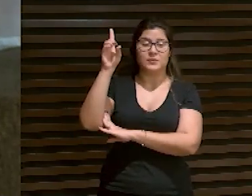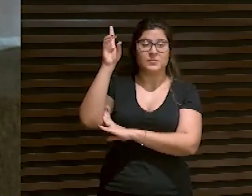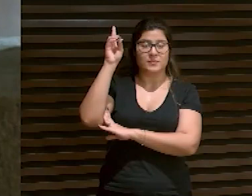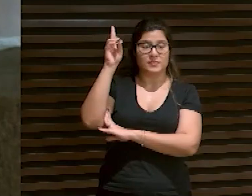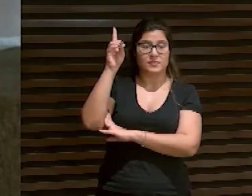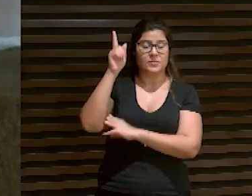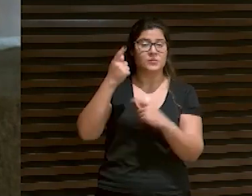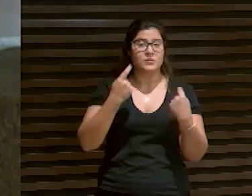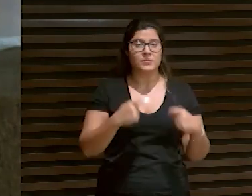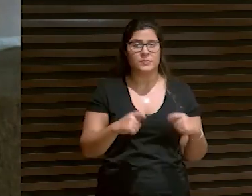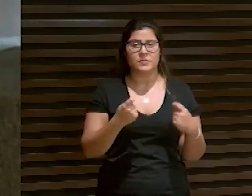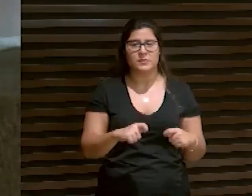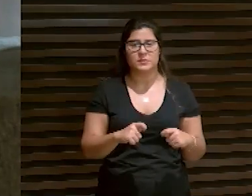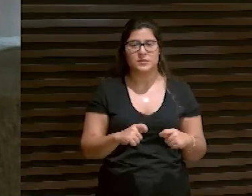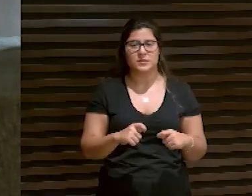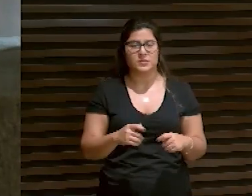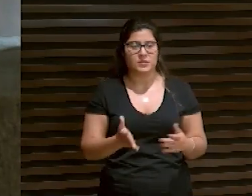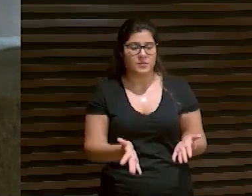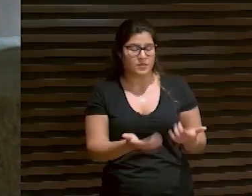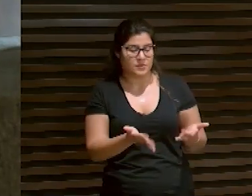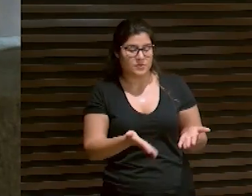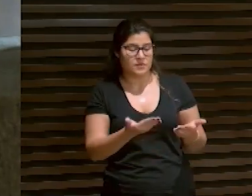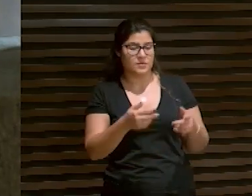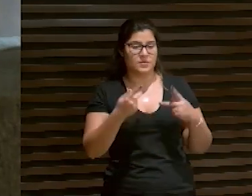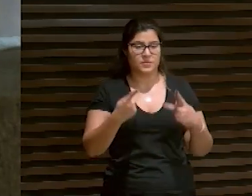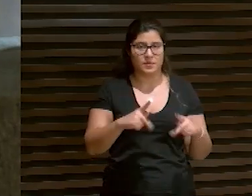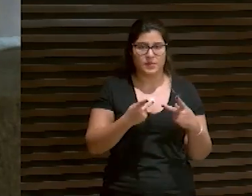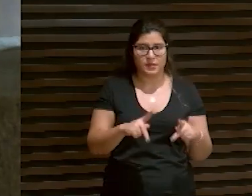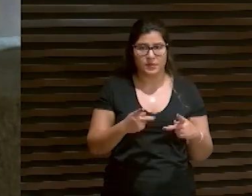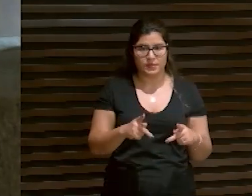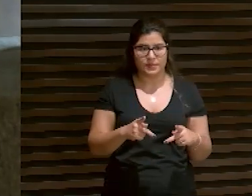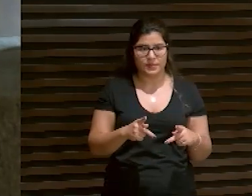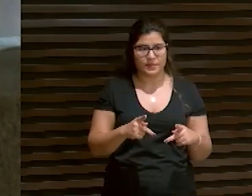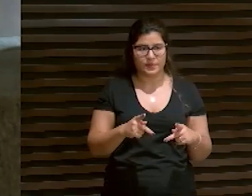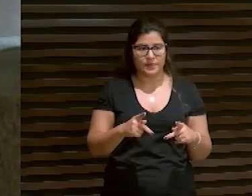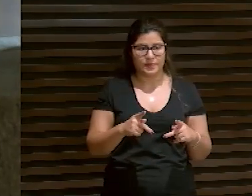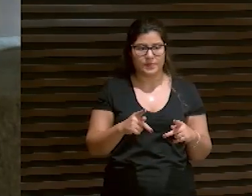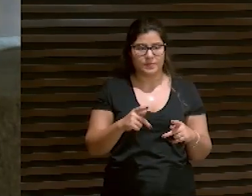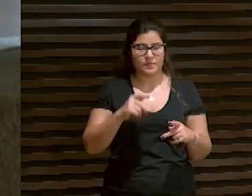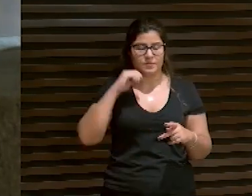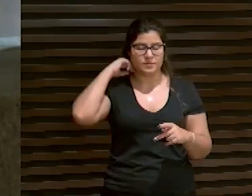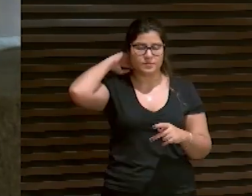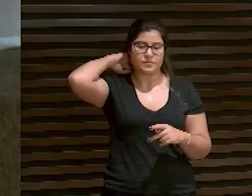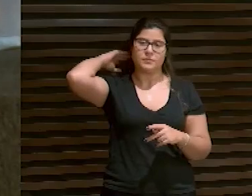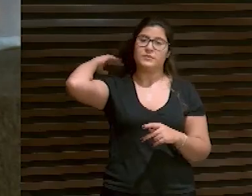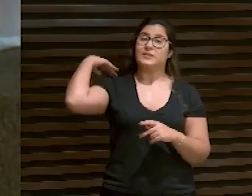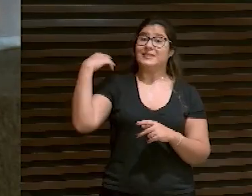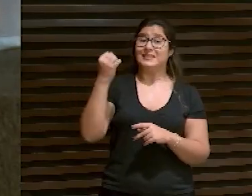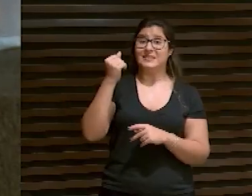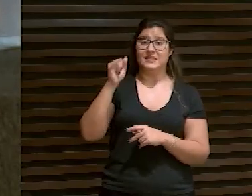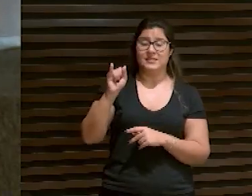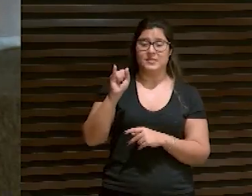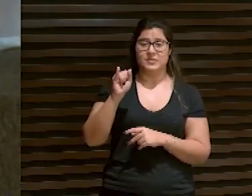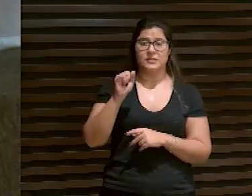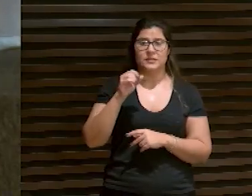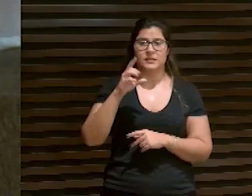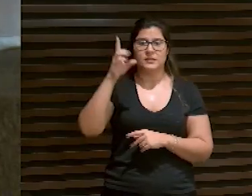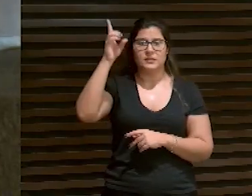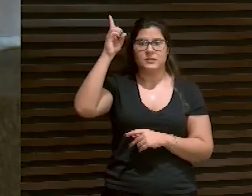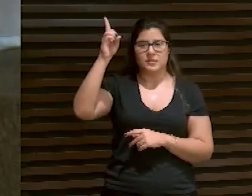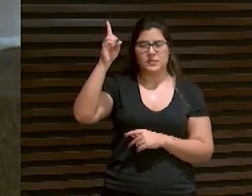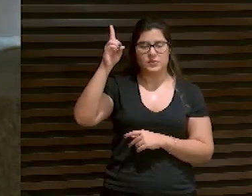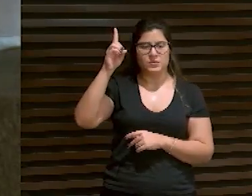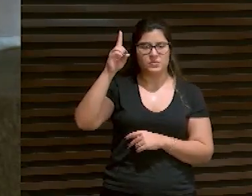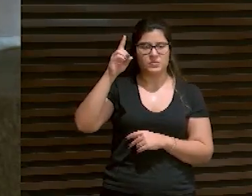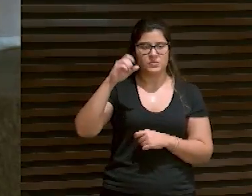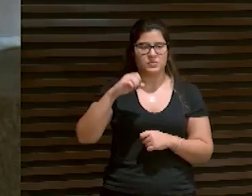não precisa da motivação do pregador quando ele sobe no púlpito. Porque se Deus dependesse da motivação de Jonas ir até aquela cidade